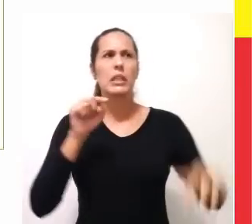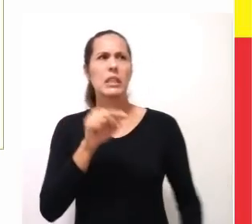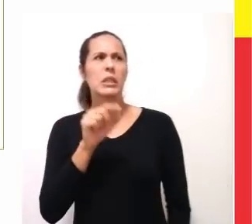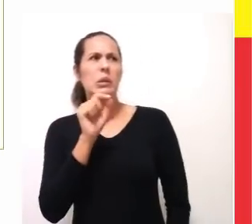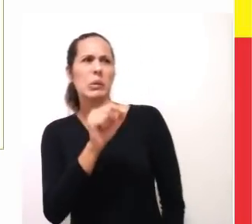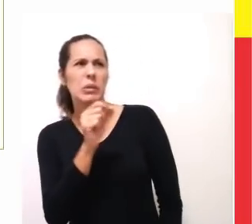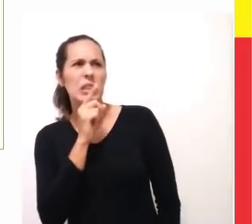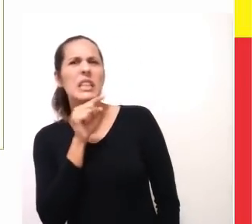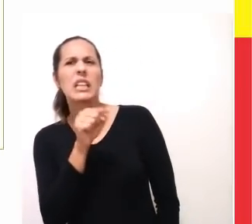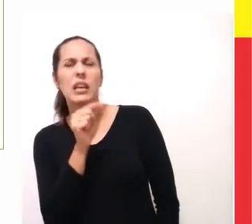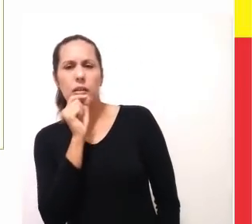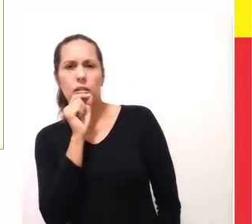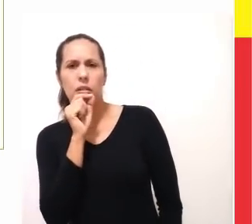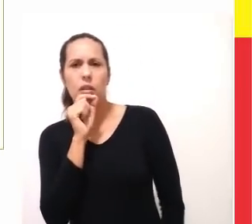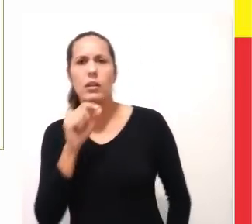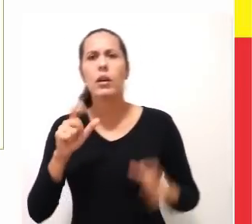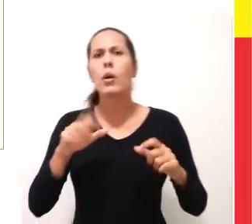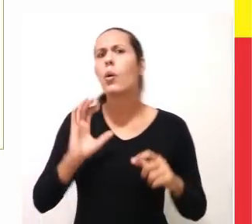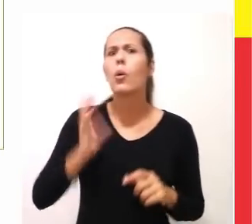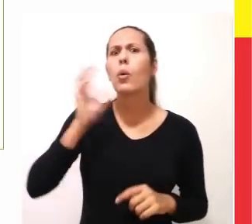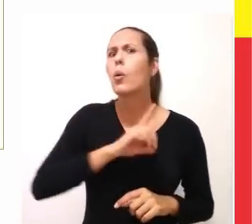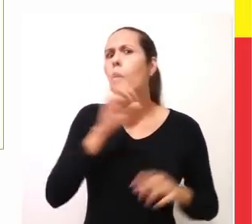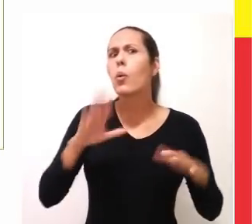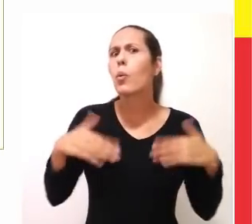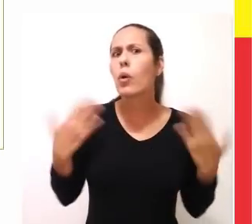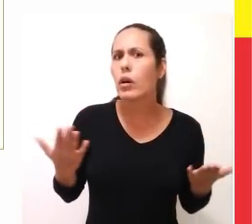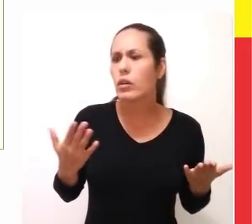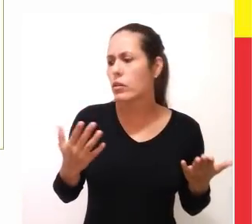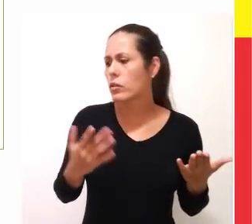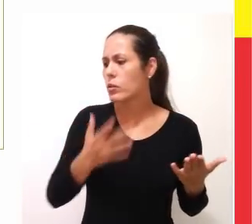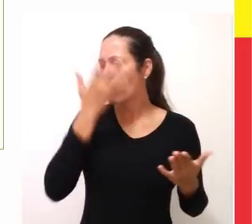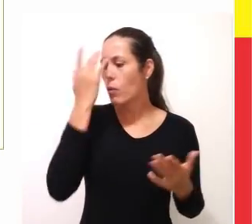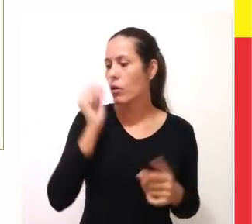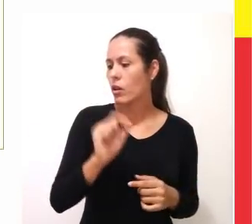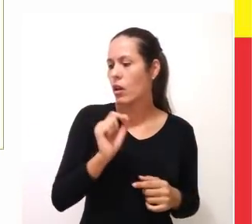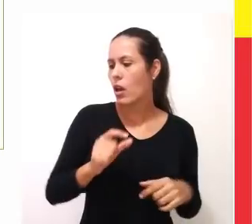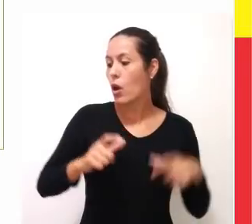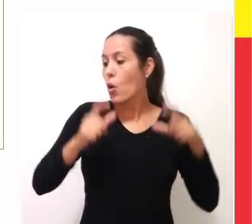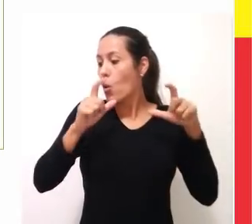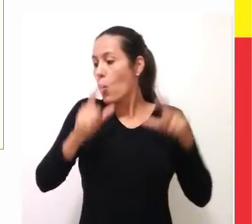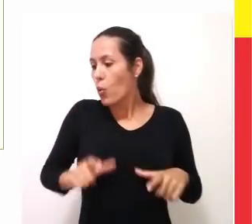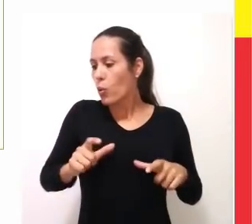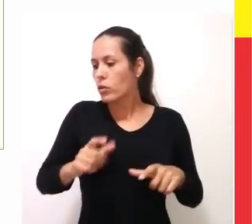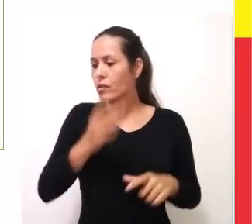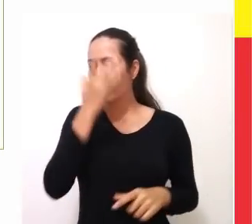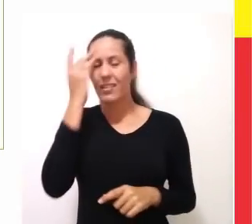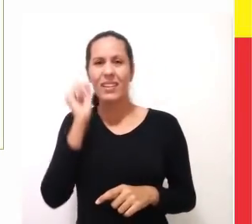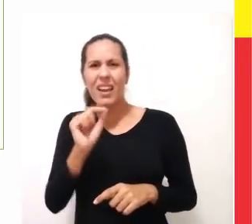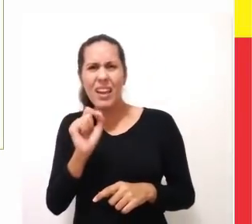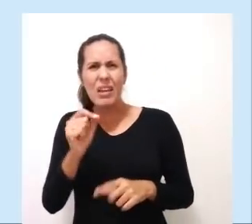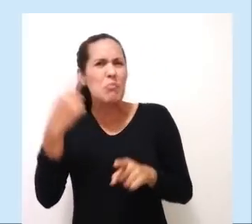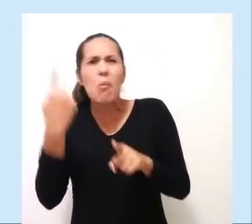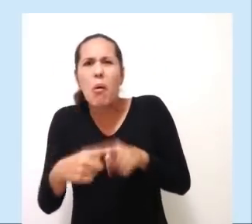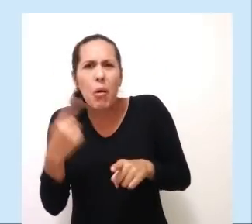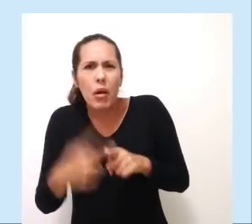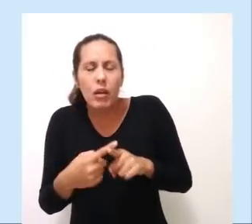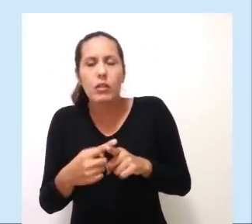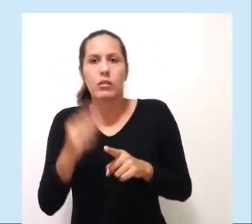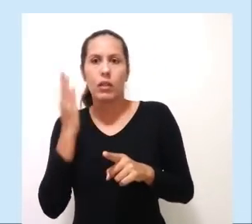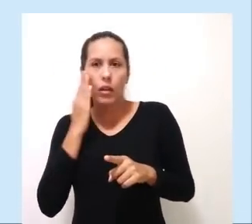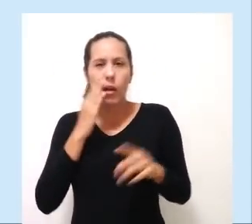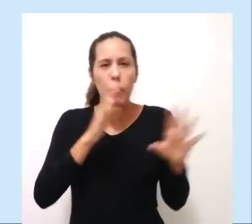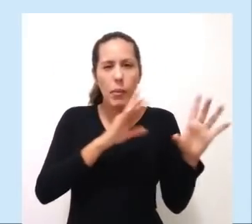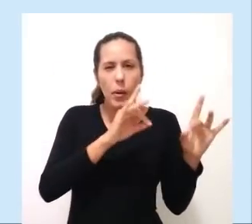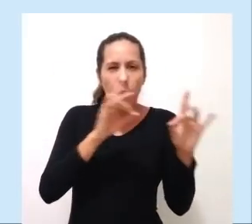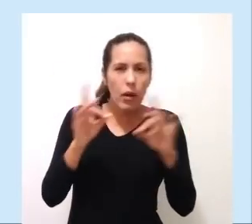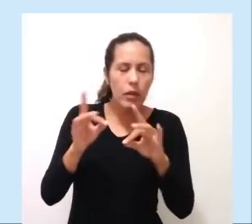foi? Onde? Quem são os envolvidos? Por quê? Então são 5 perguntas que